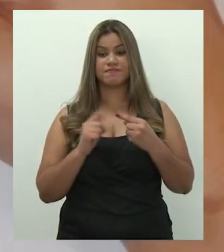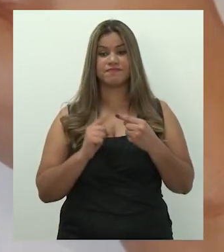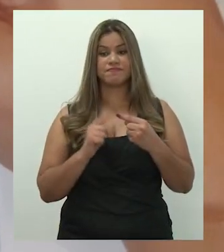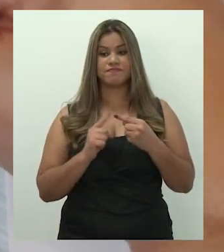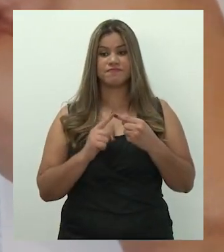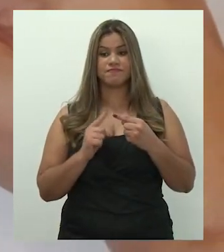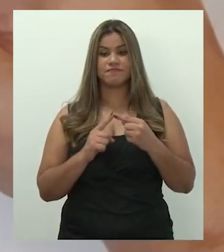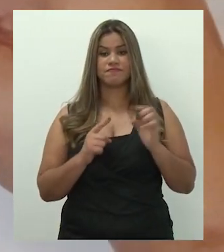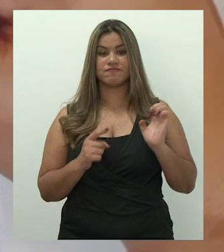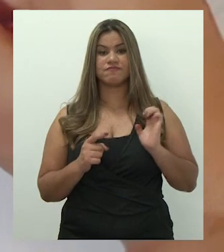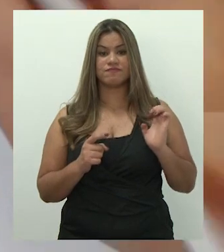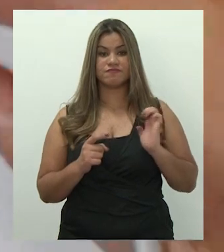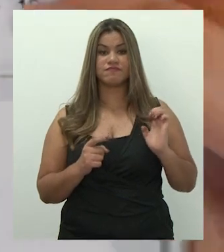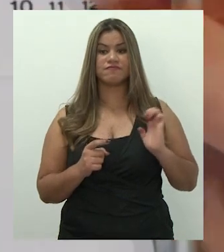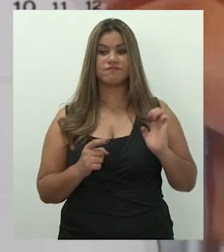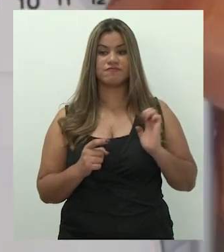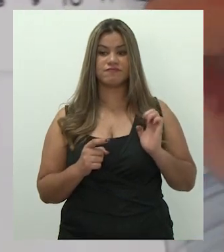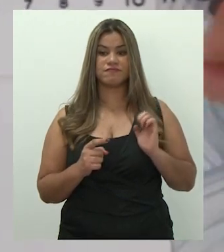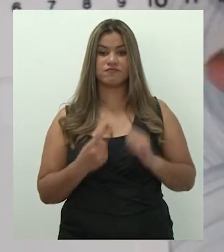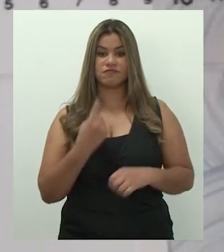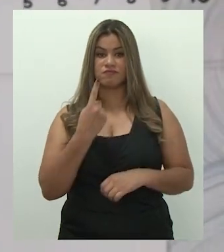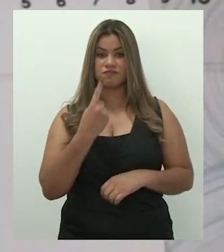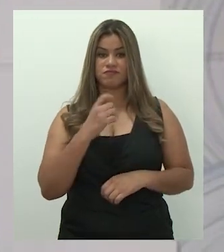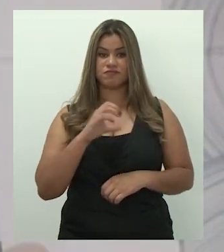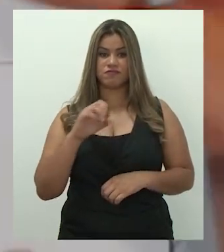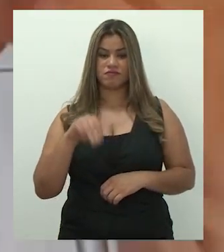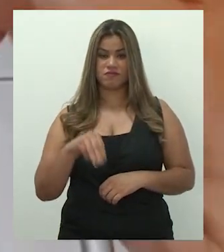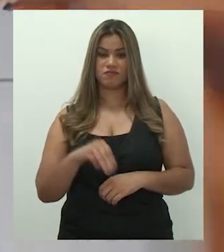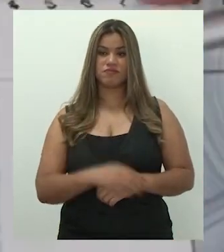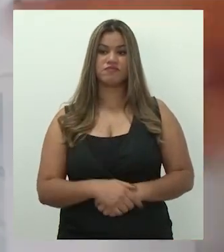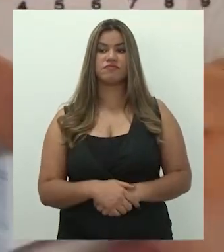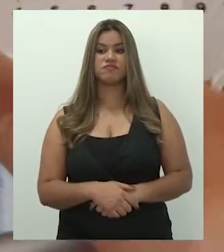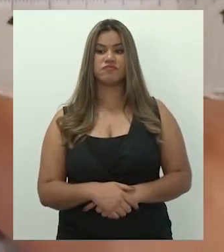à esquerda 1 centímetro,